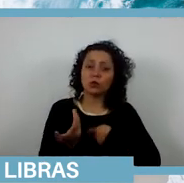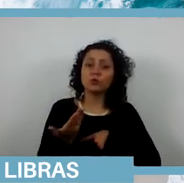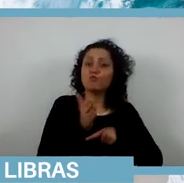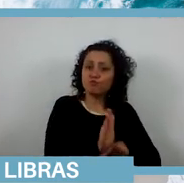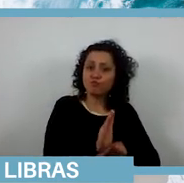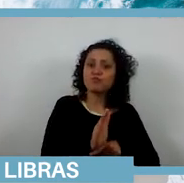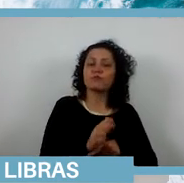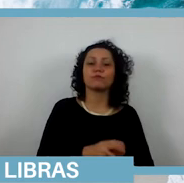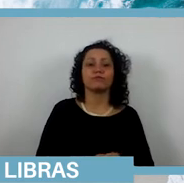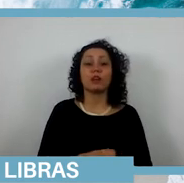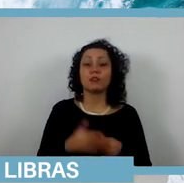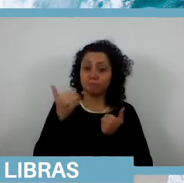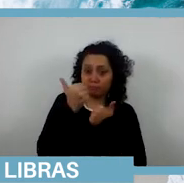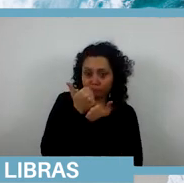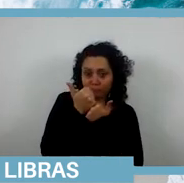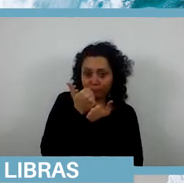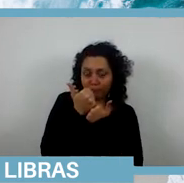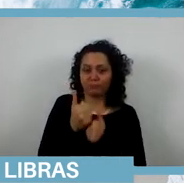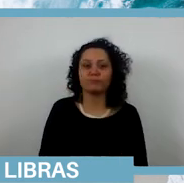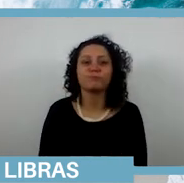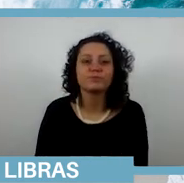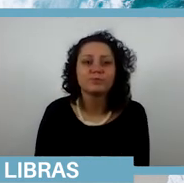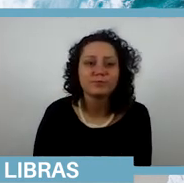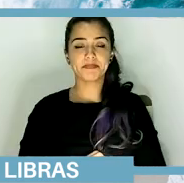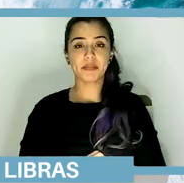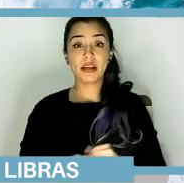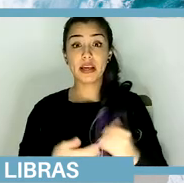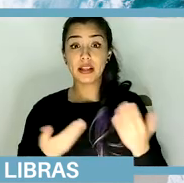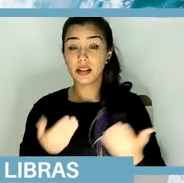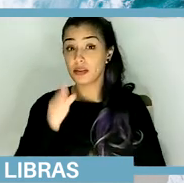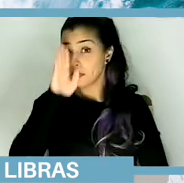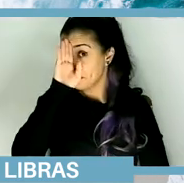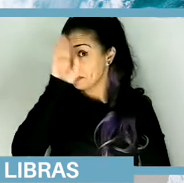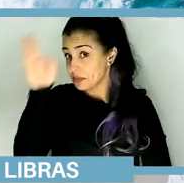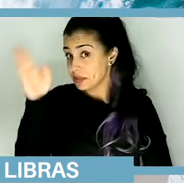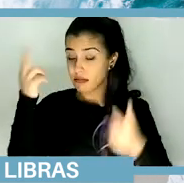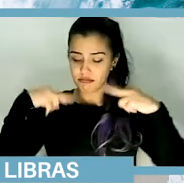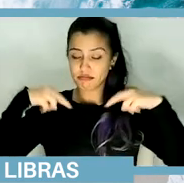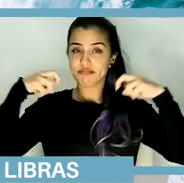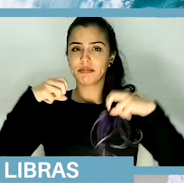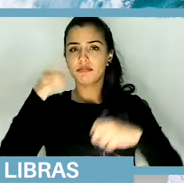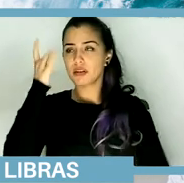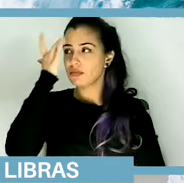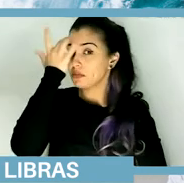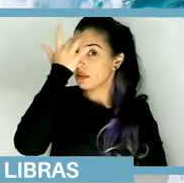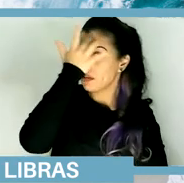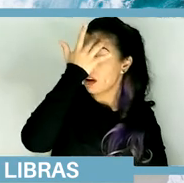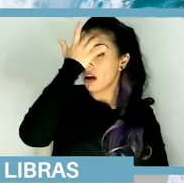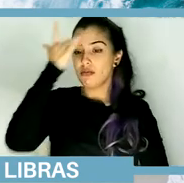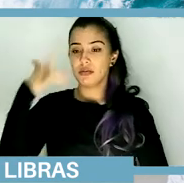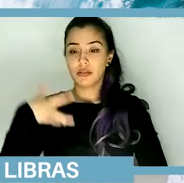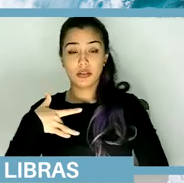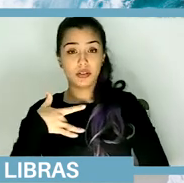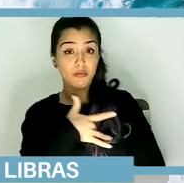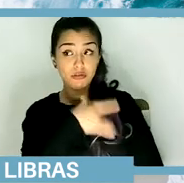tudo a nossa saúde mental nossa saúde física e essa estrutura né do negócio principalmente no começo né eu não sei ainda